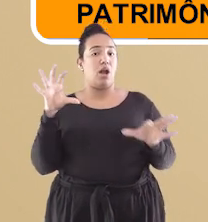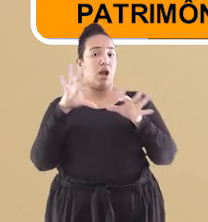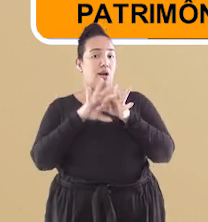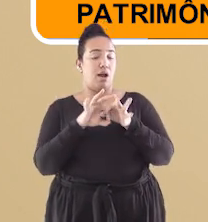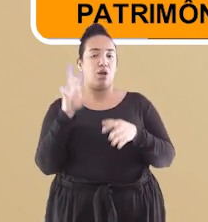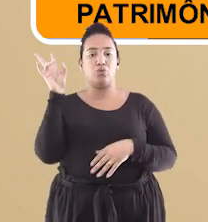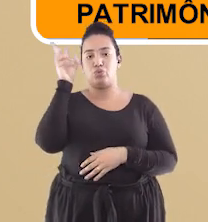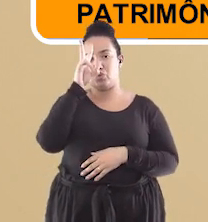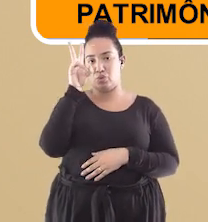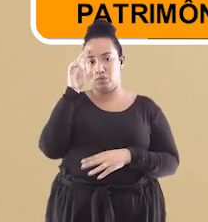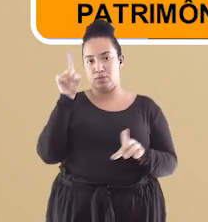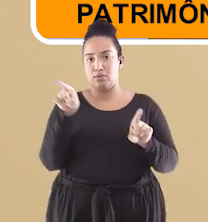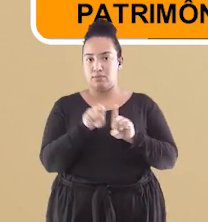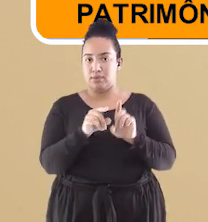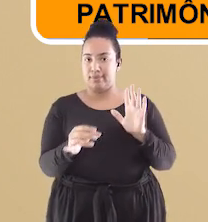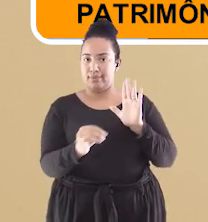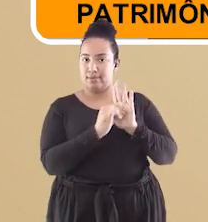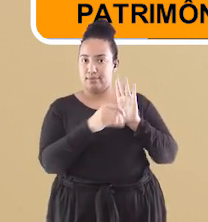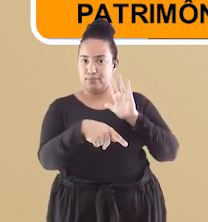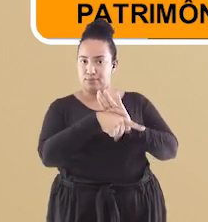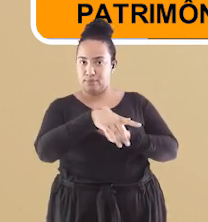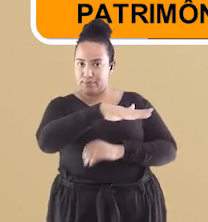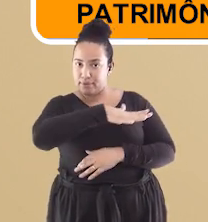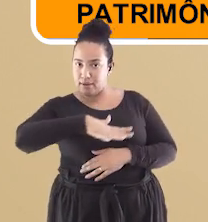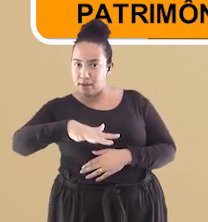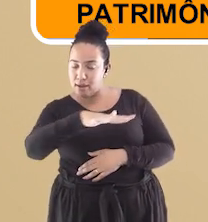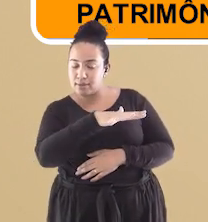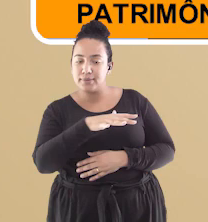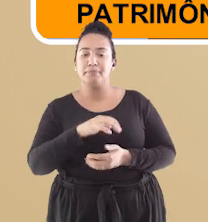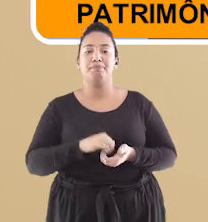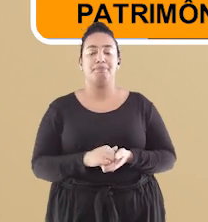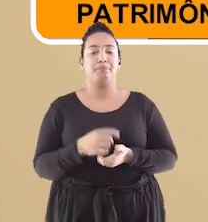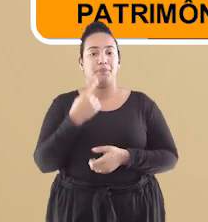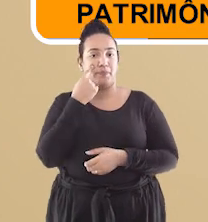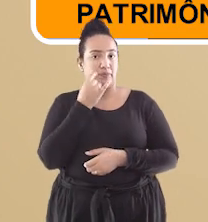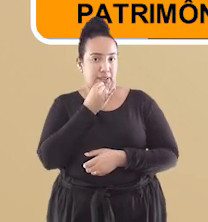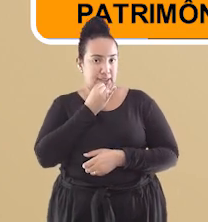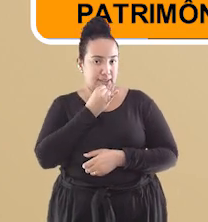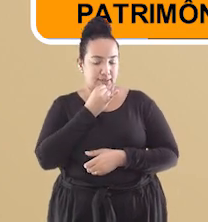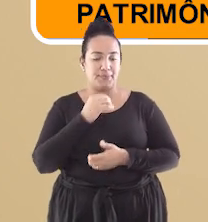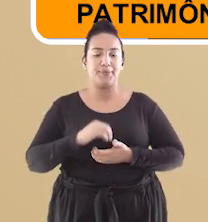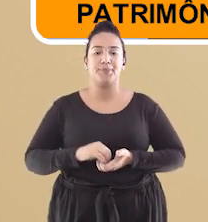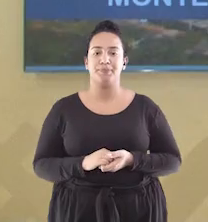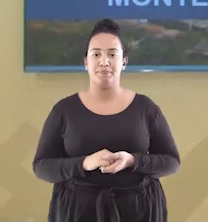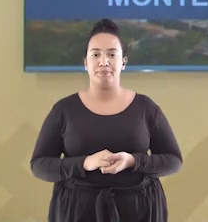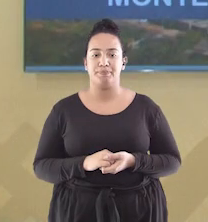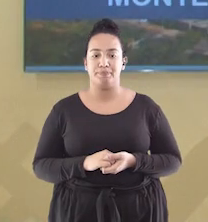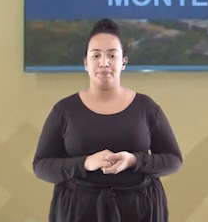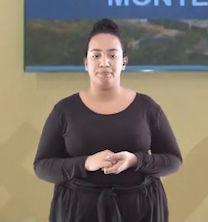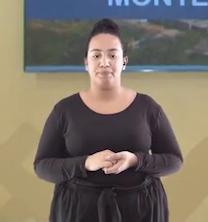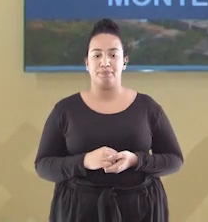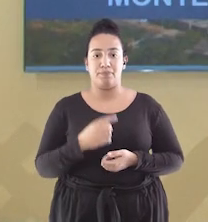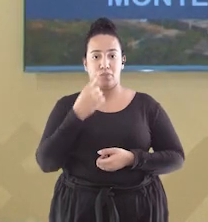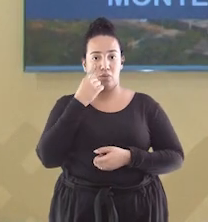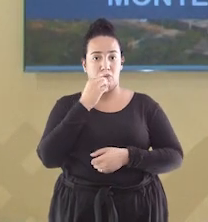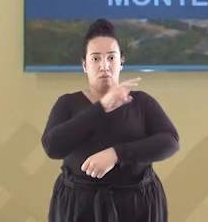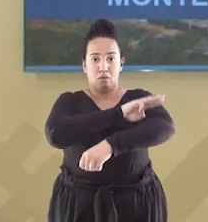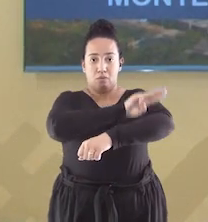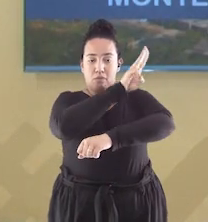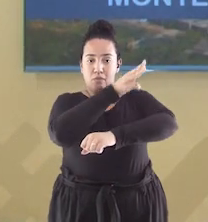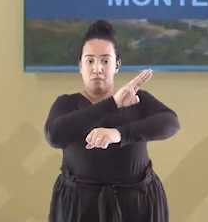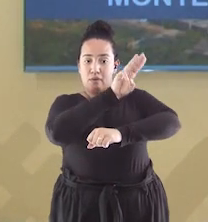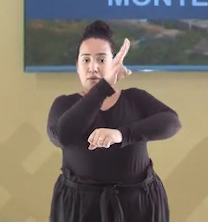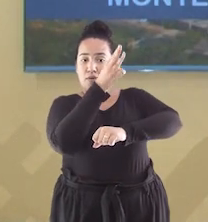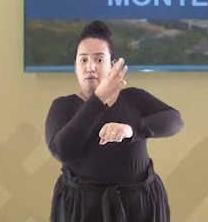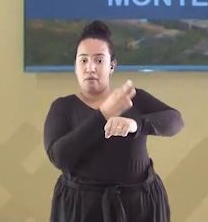ligados à história e à identidade do local onde se encontram. Eu vou dar um exemplo para vocês. O Monte Mochoara é